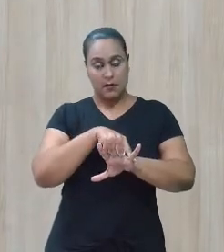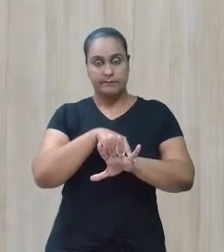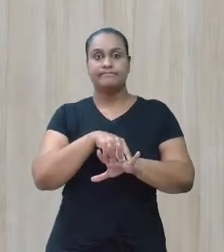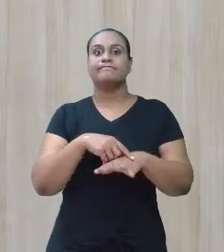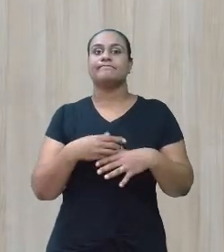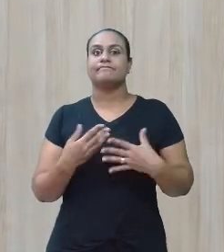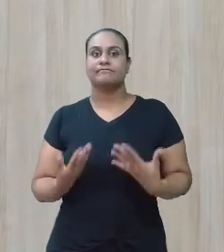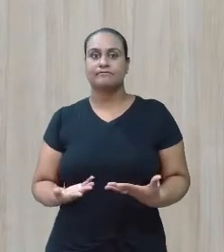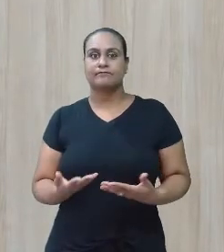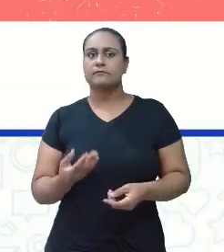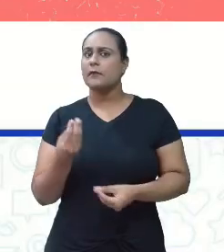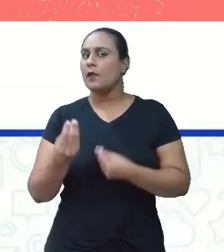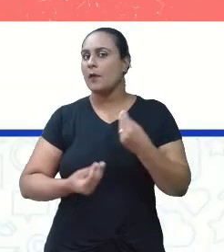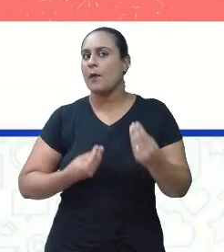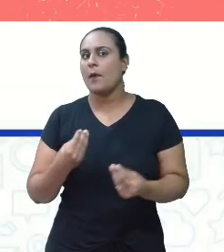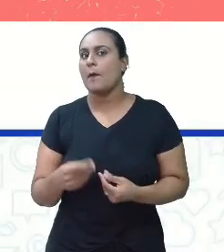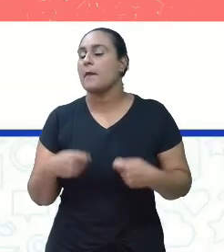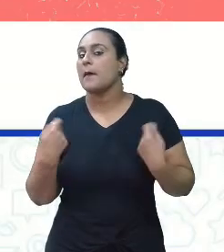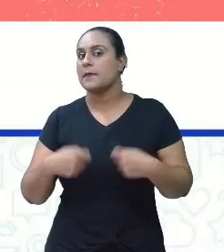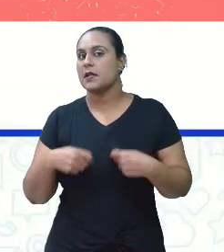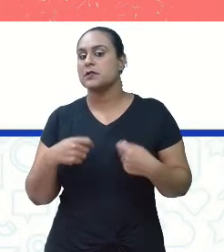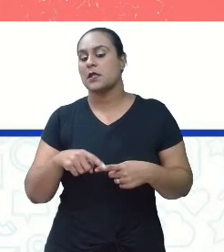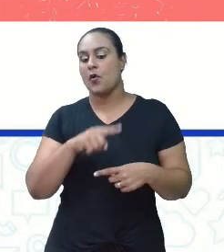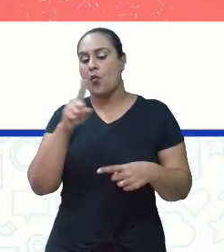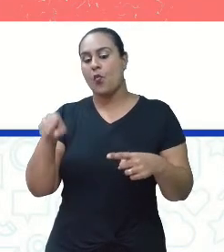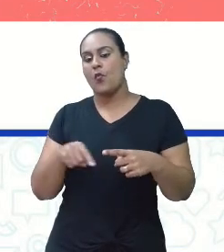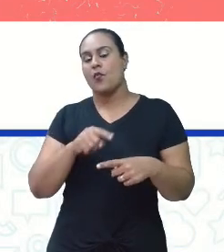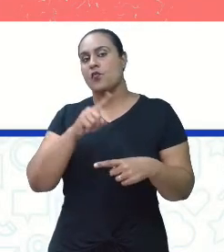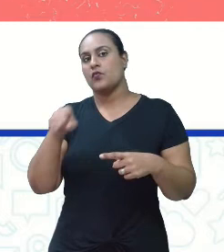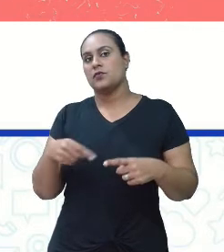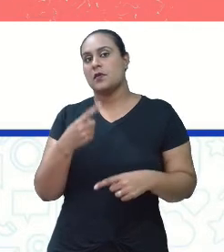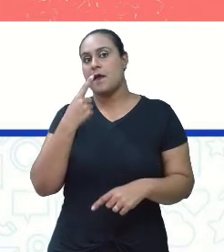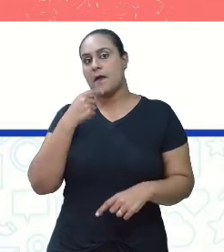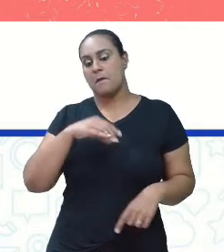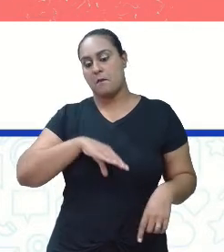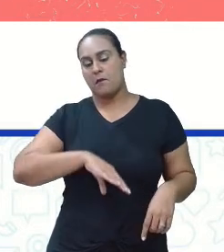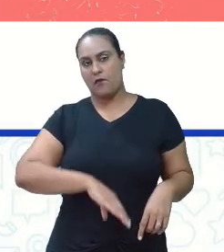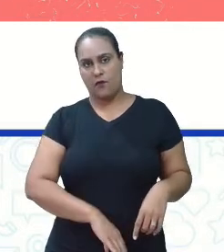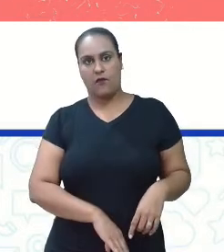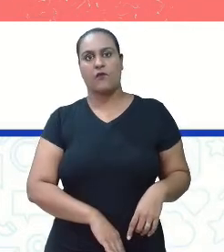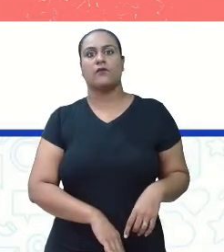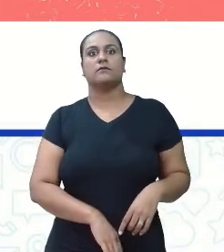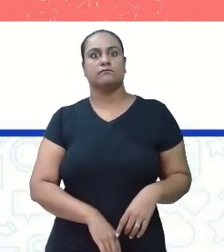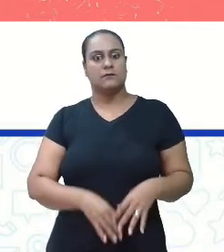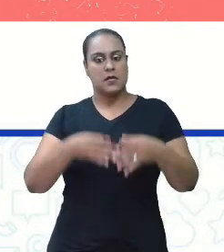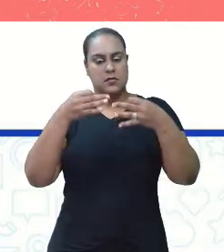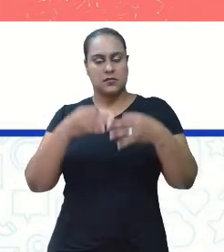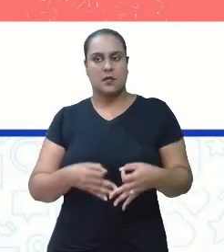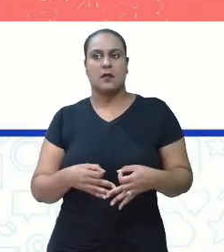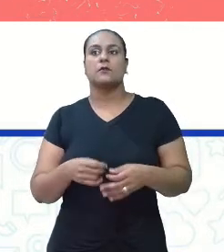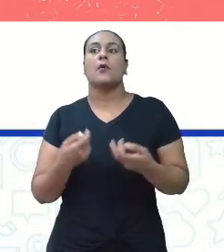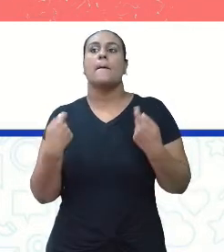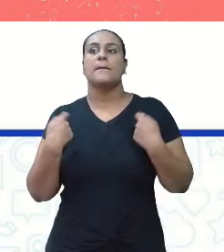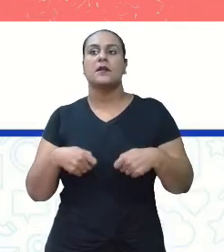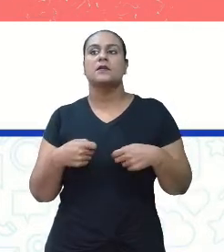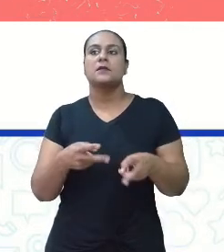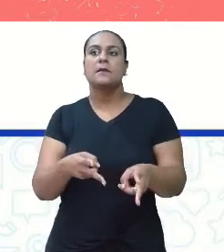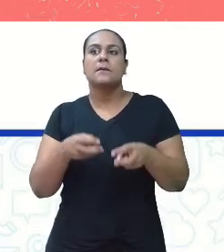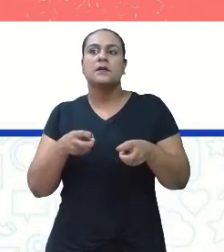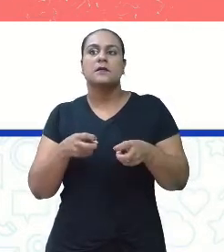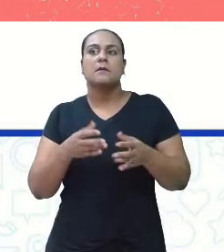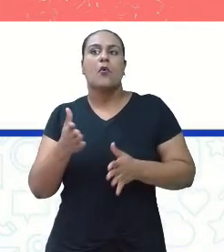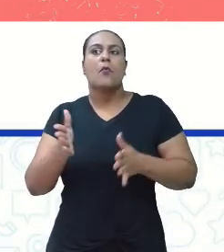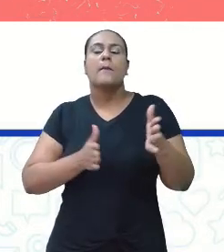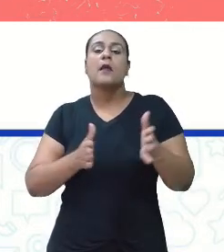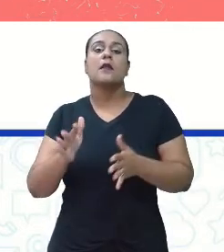a tabelinha, você tem que ter um ciclo menstrual regular. Então, você tem que identificar o seu período fértil